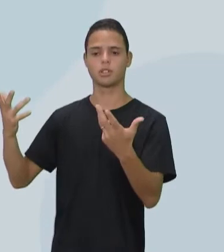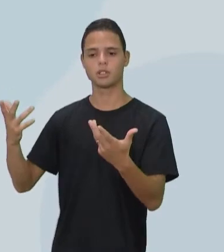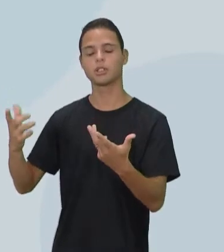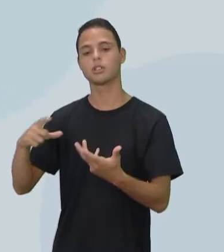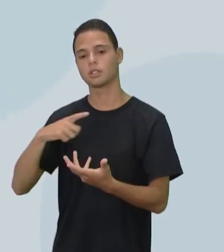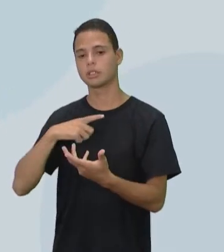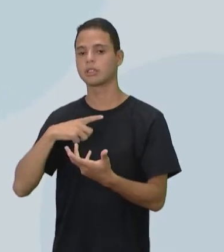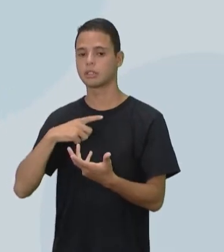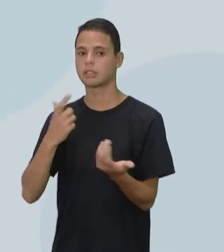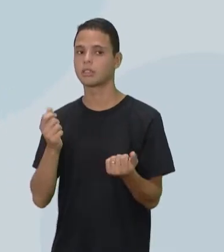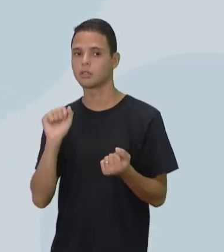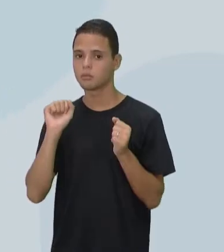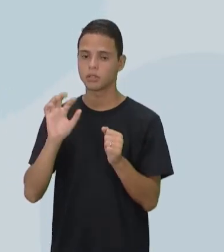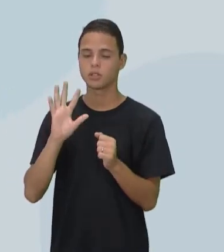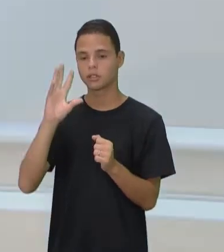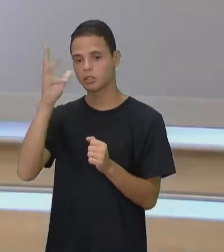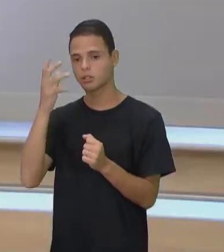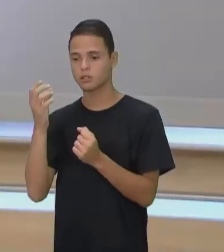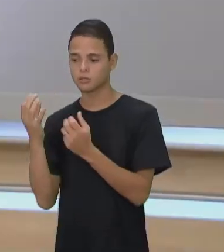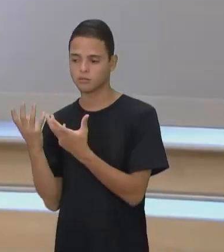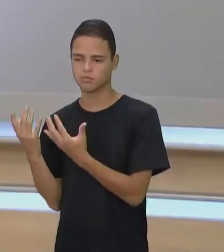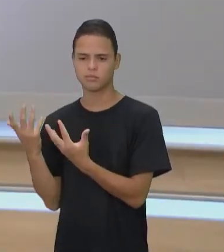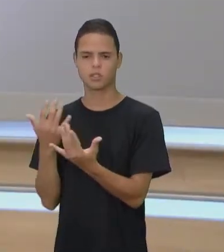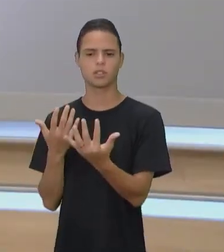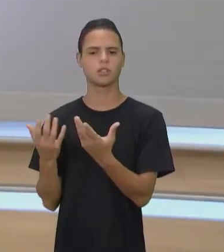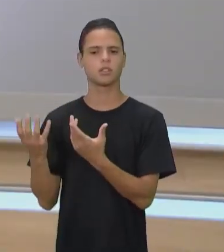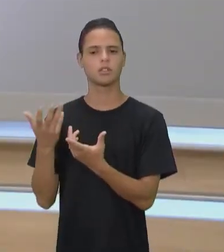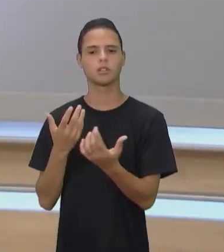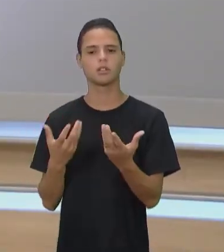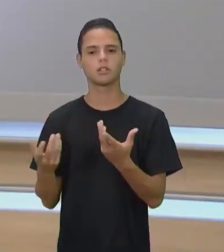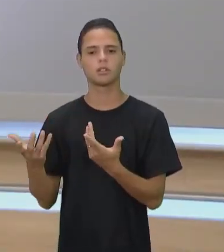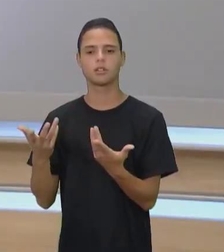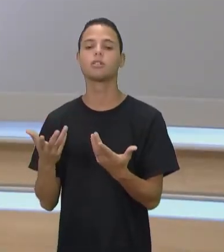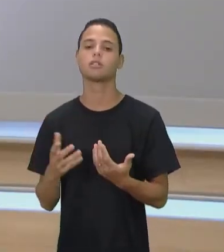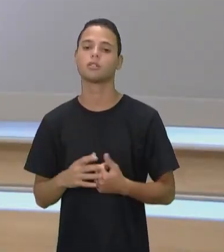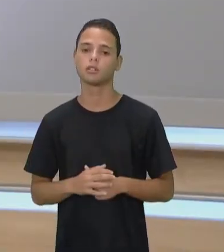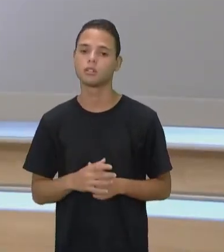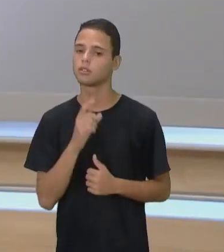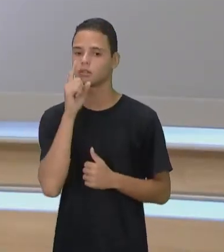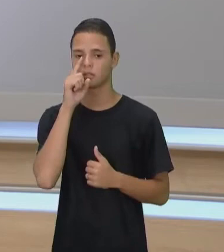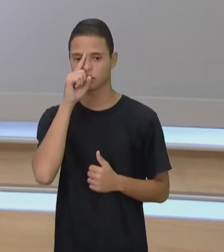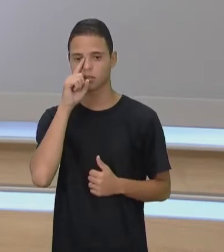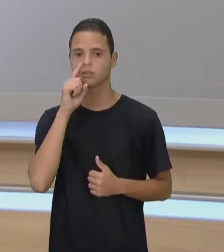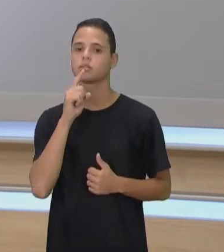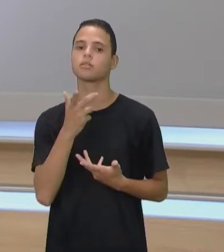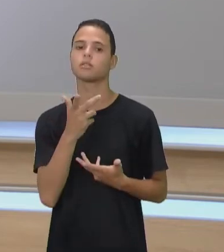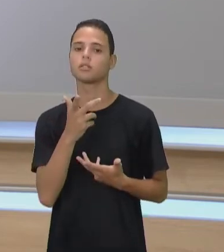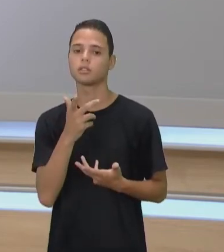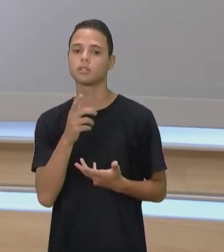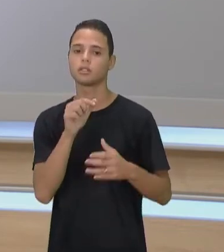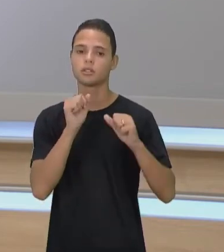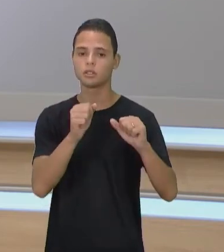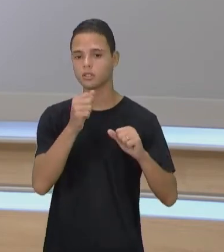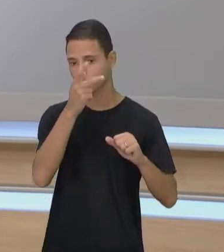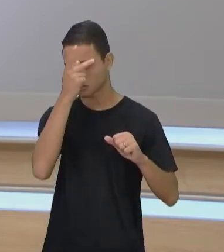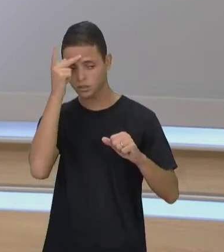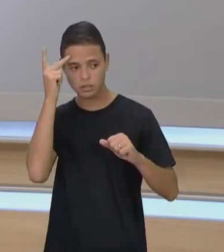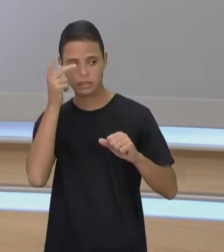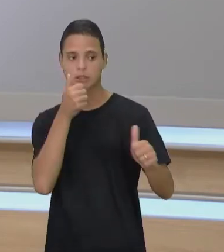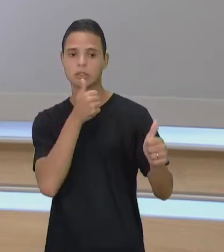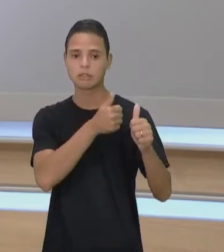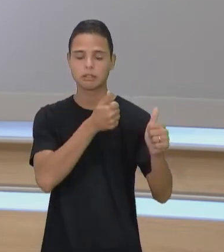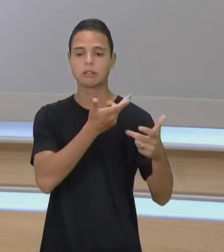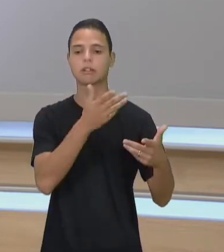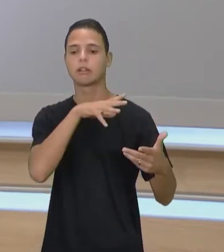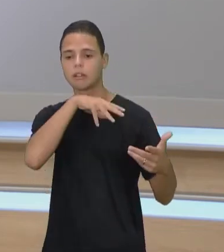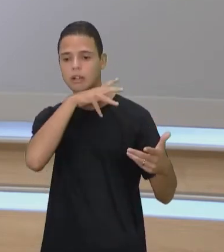gerar uma queimada, você pode gerar uma explosão, enfim, não uma explosão, meu Deus, acabou o mundo, mas você pode ferir pessoas que estão ao redor, animais que estão ali,